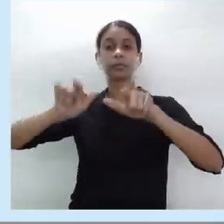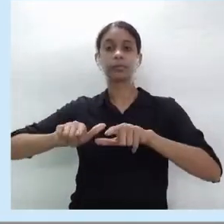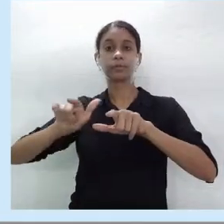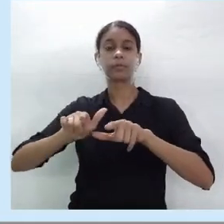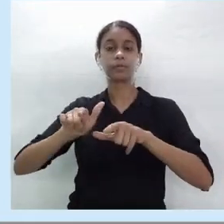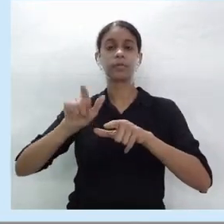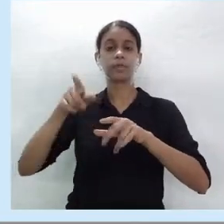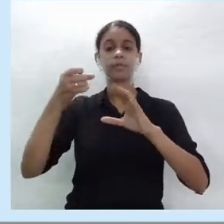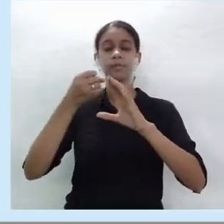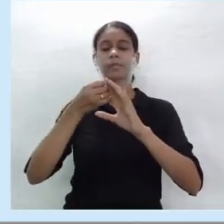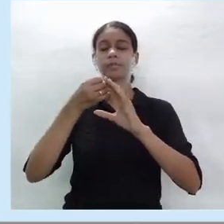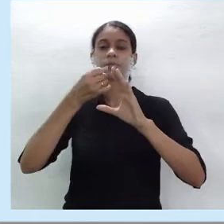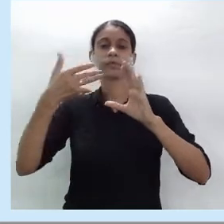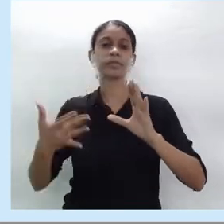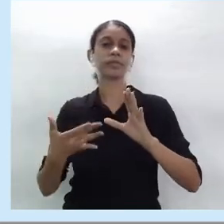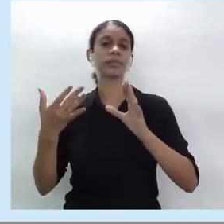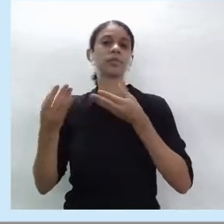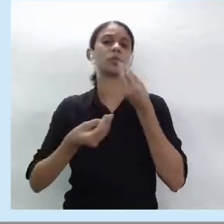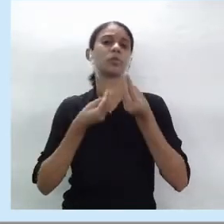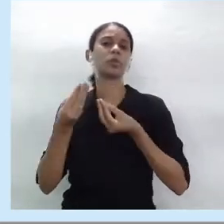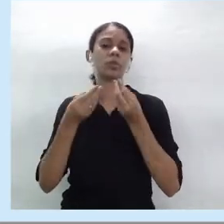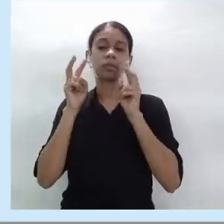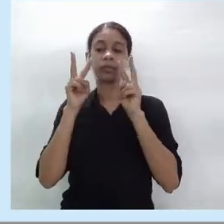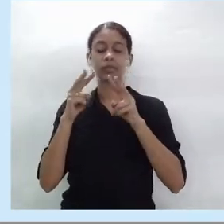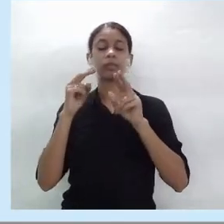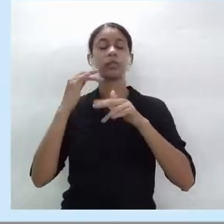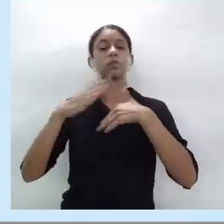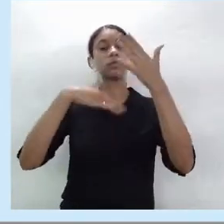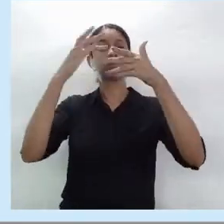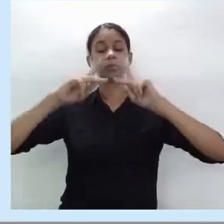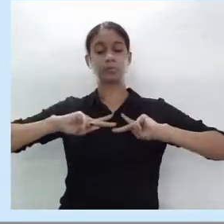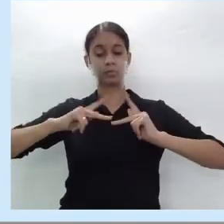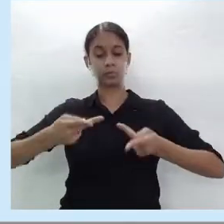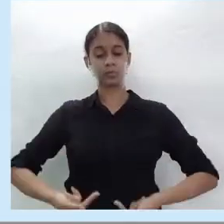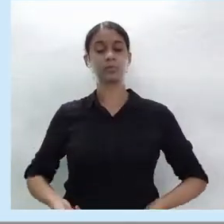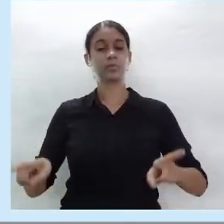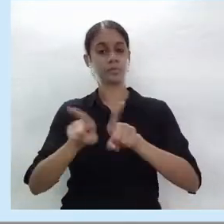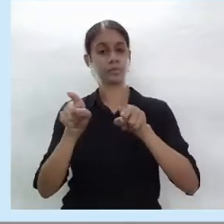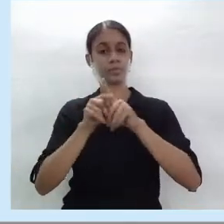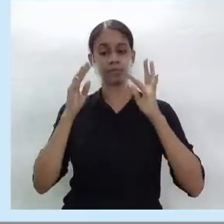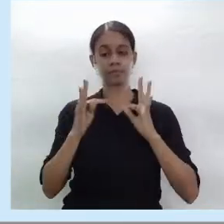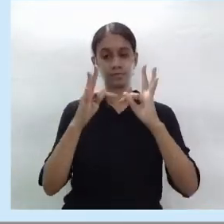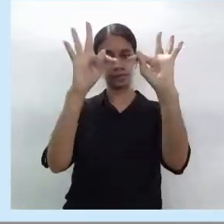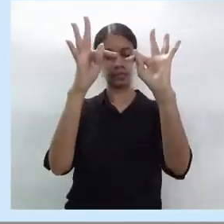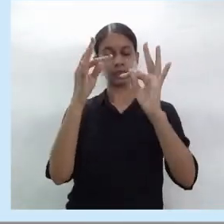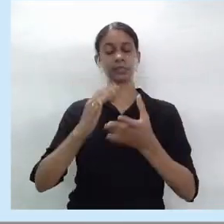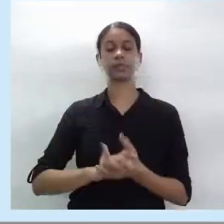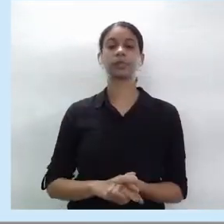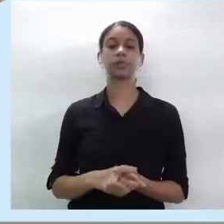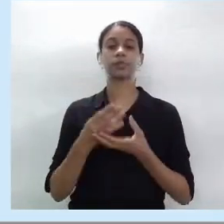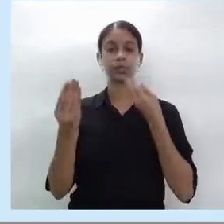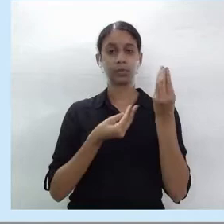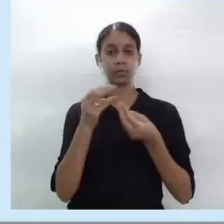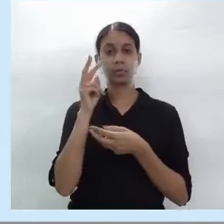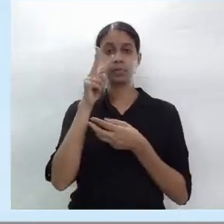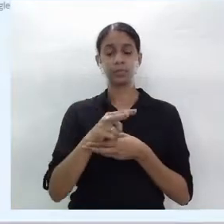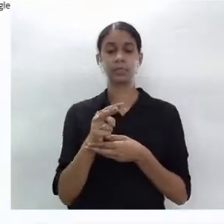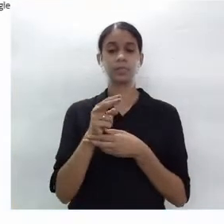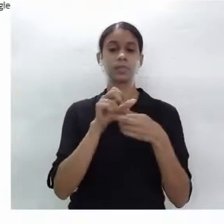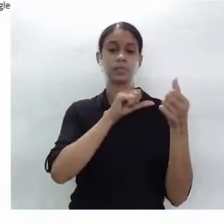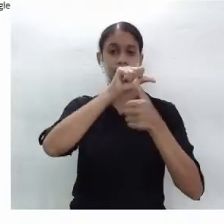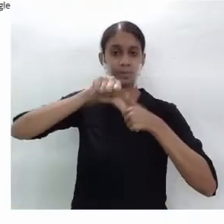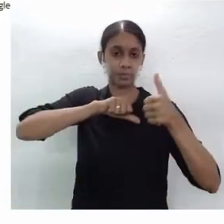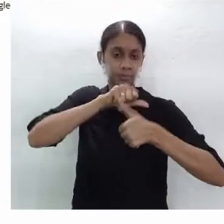muito caracterizada em razão do desenvolvimento humano e das tecnologias. Conforme veio a revolução, vem para